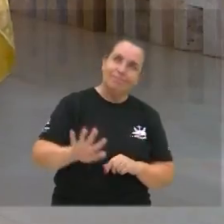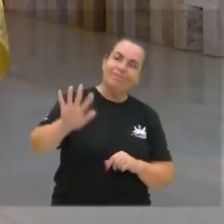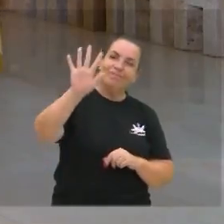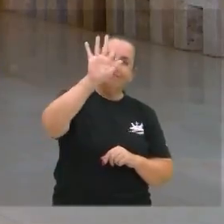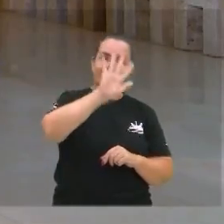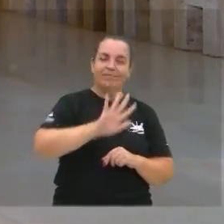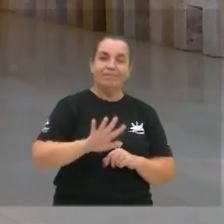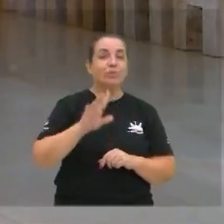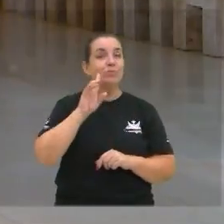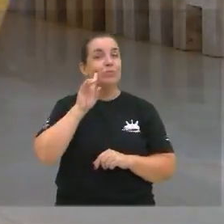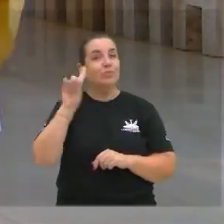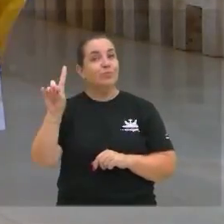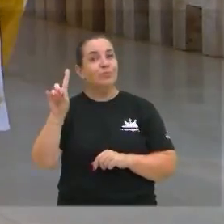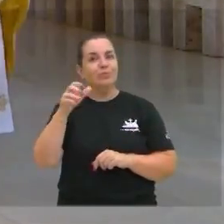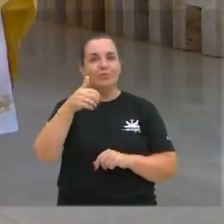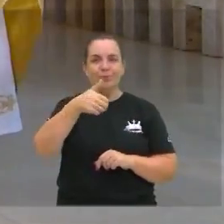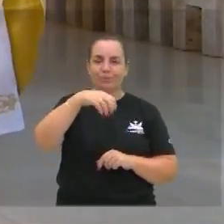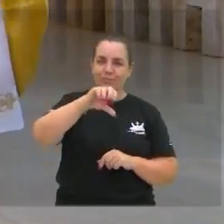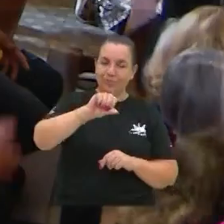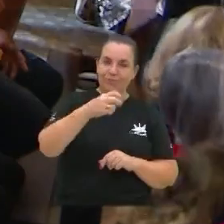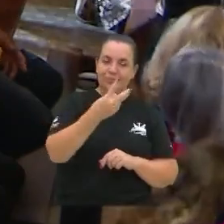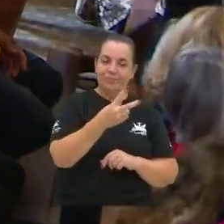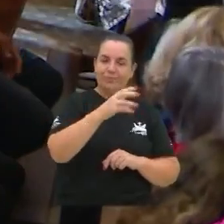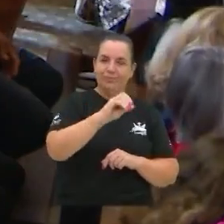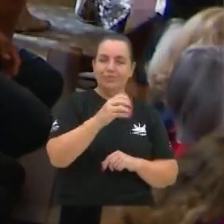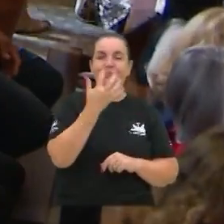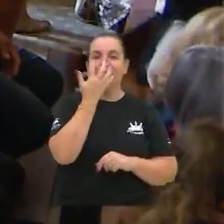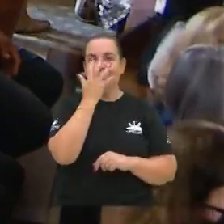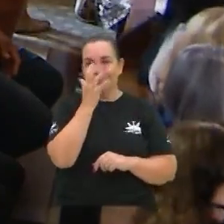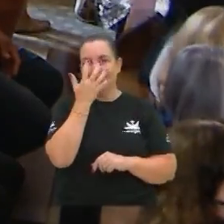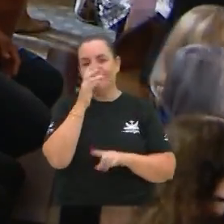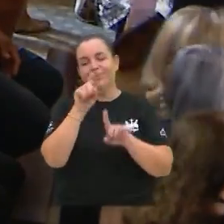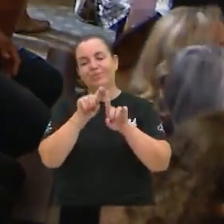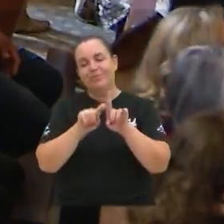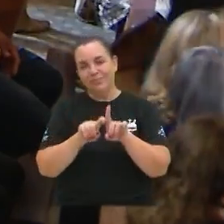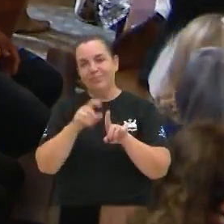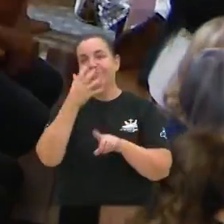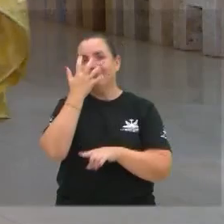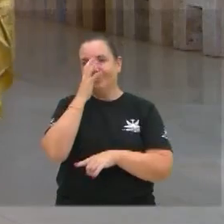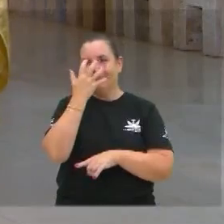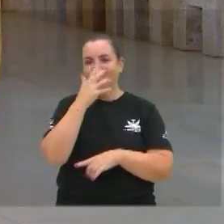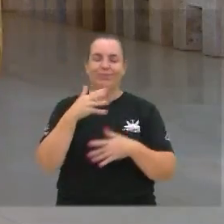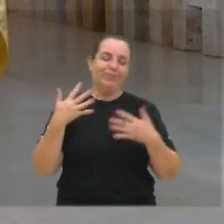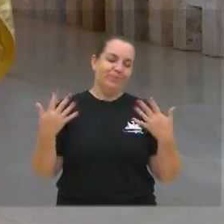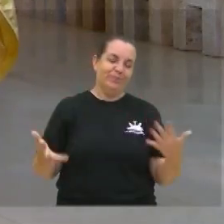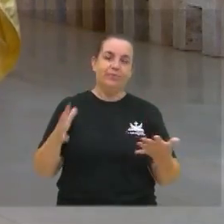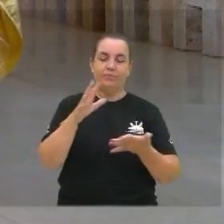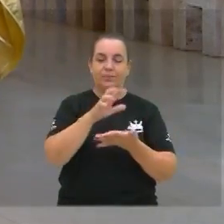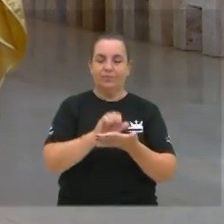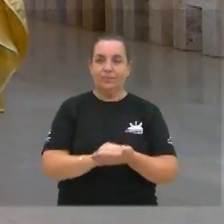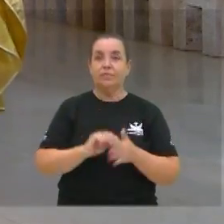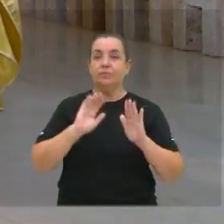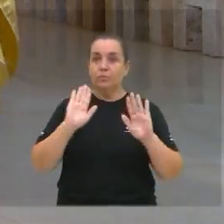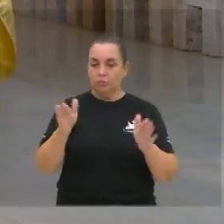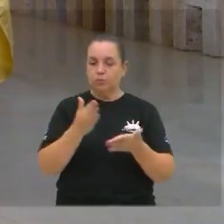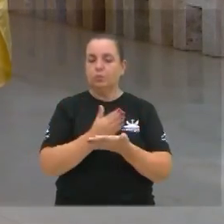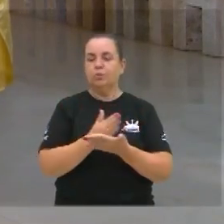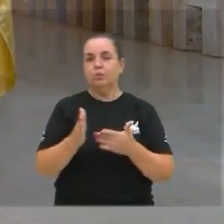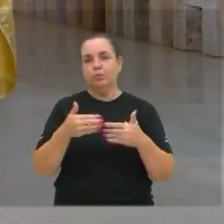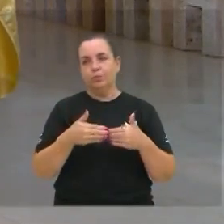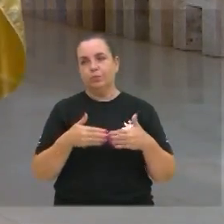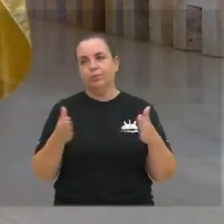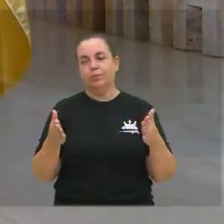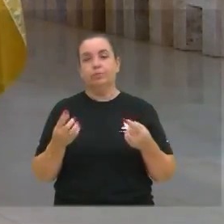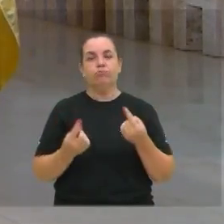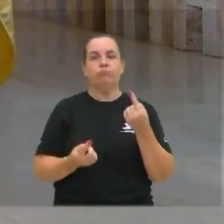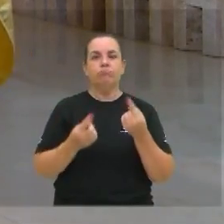Retiro Nacional. Quem já participou de um retiro? Oh, coisa boa! E as inscrições já estão abertas.